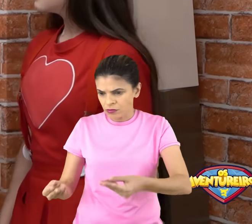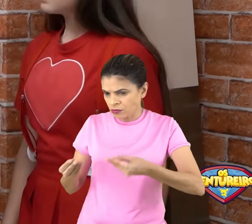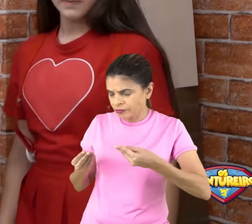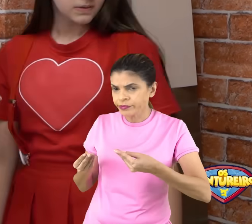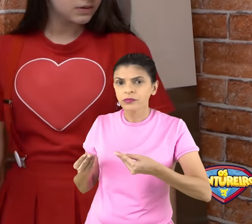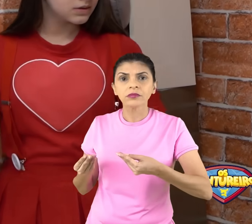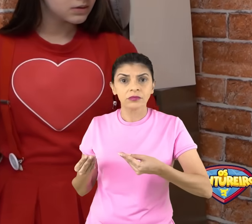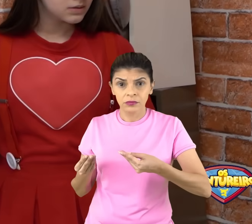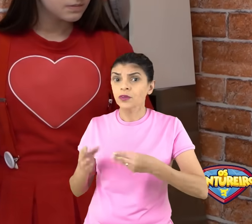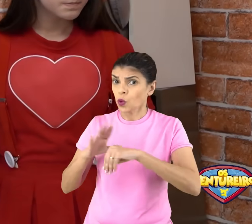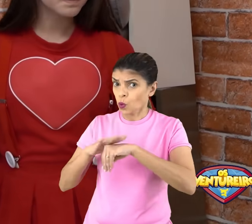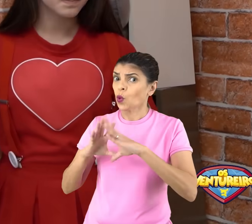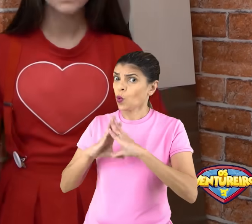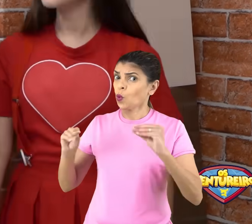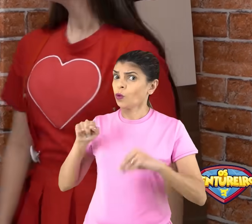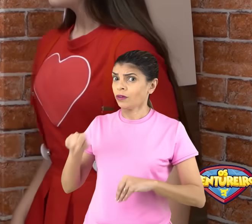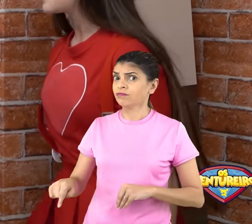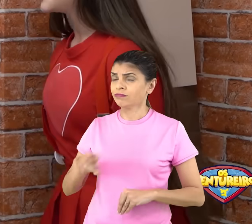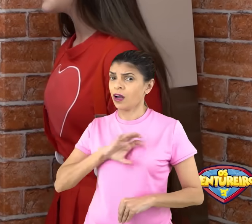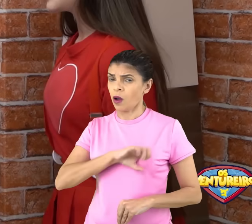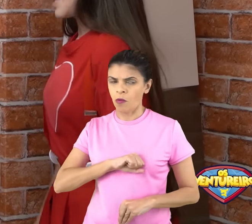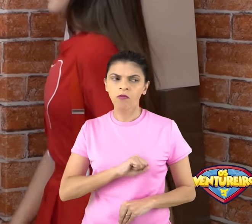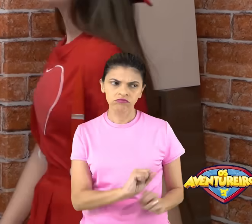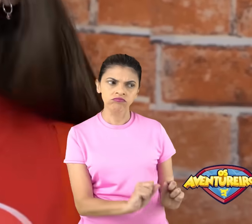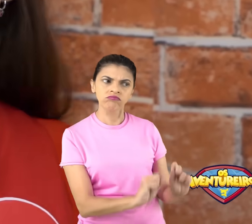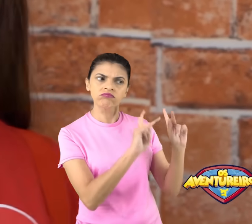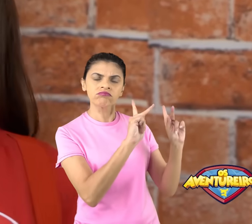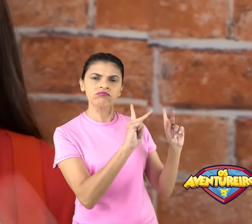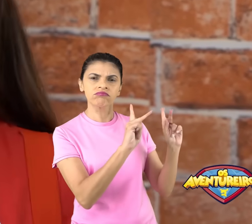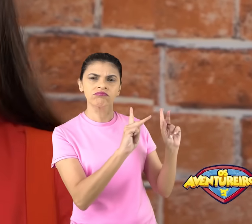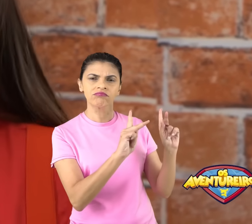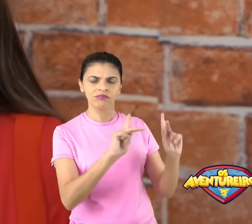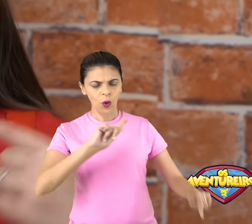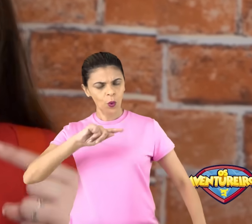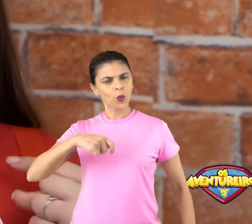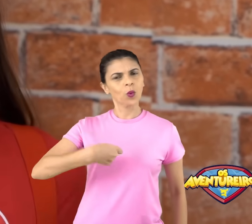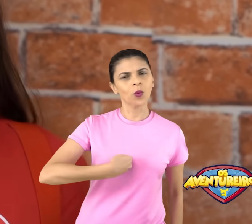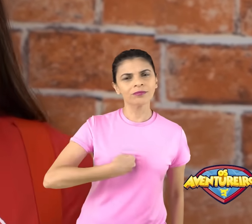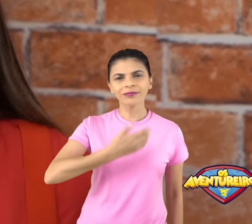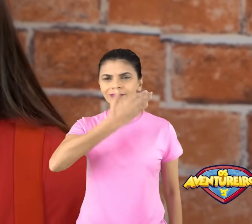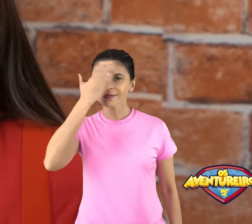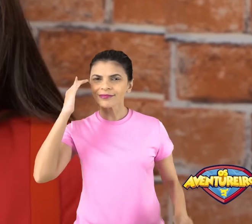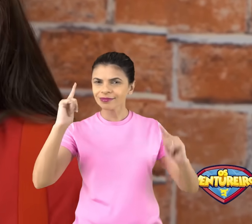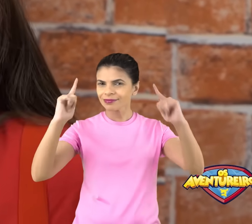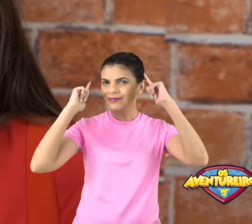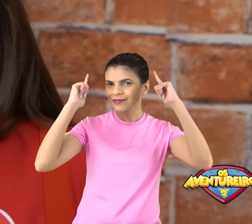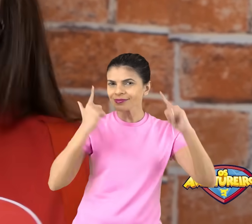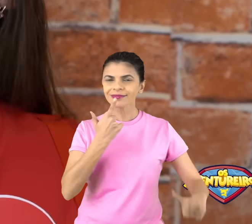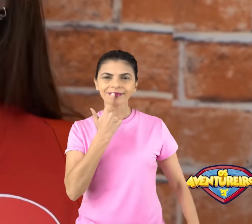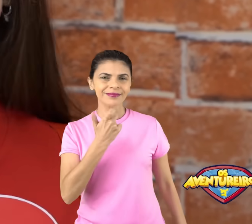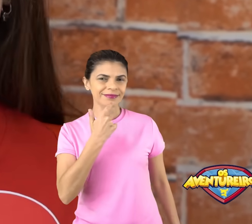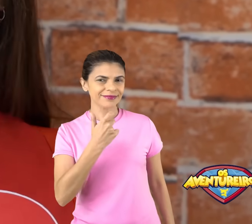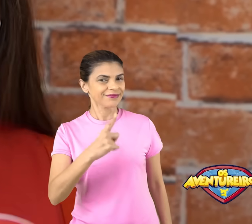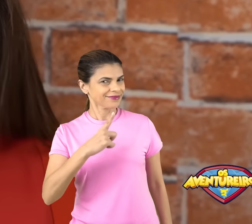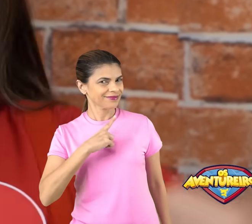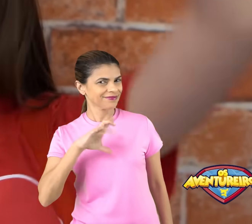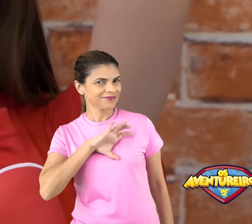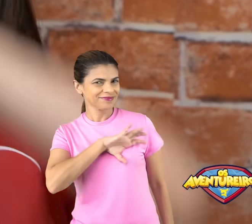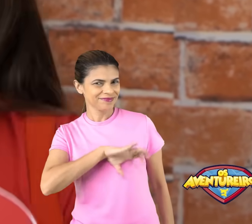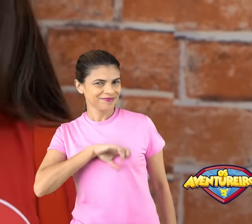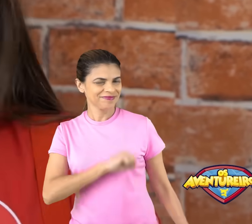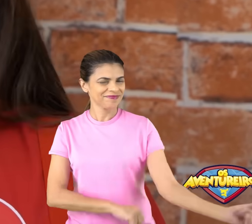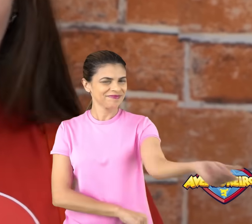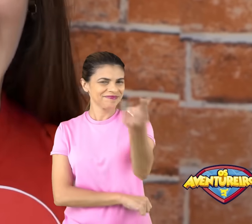Gi, cura o Lucas com o amor. Pode deixar. Eu sou a aventureira vermelha e eu